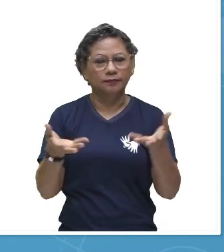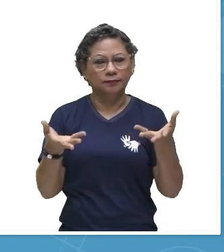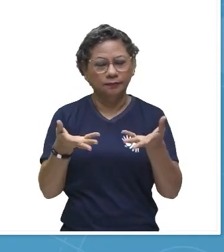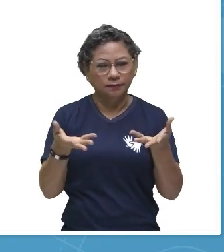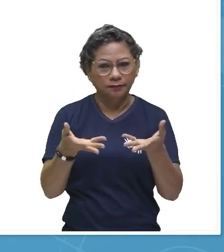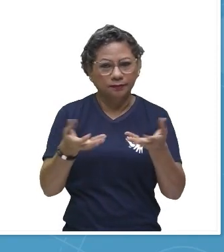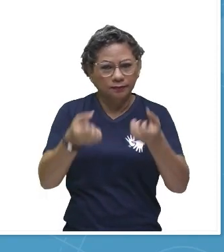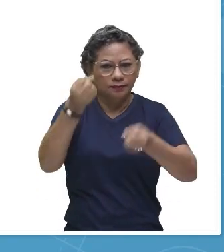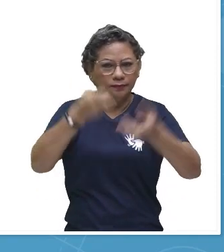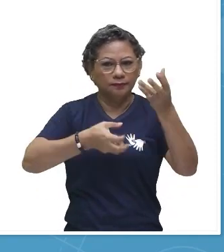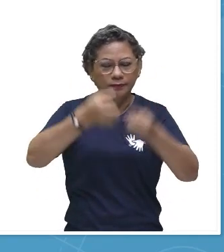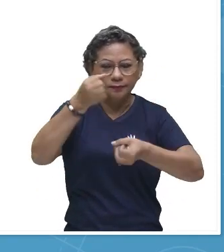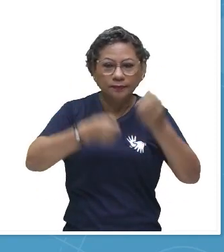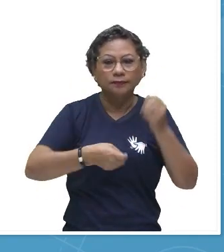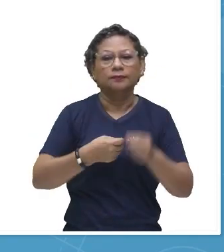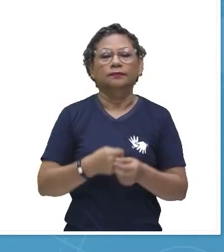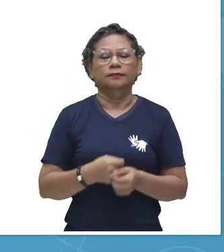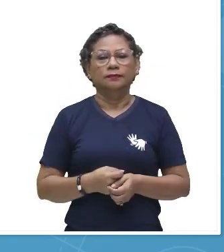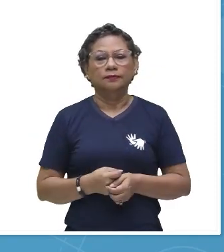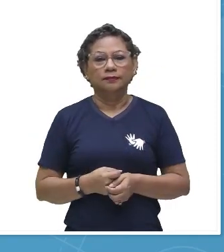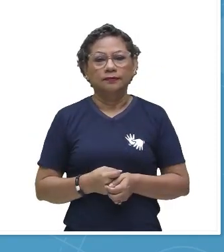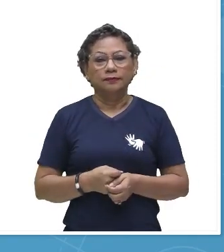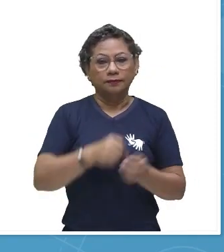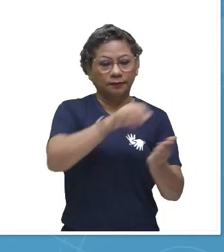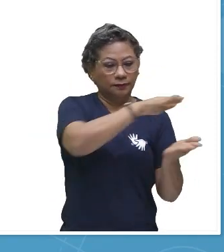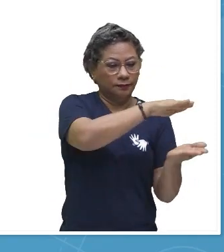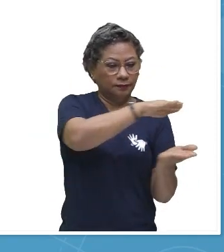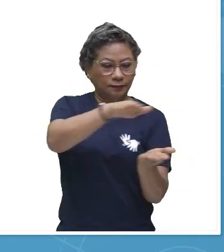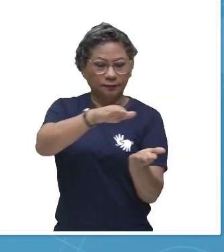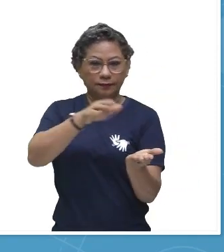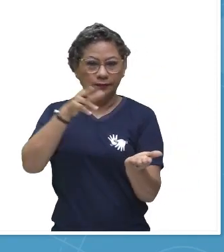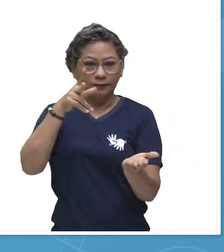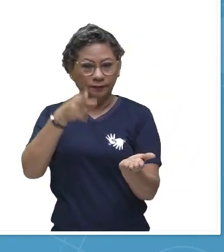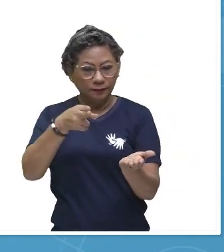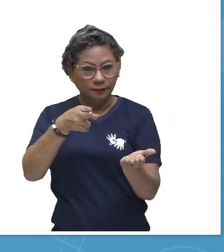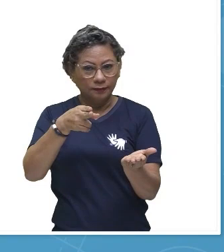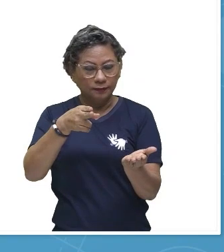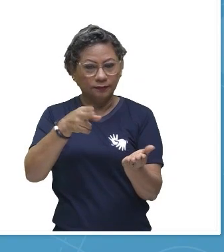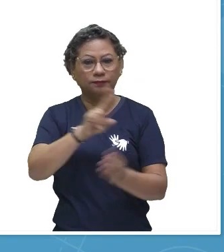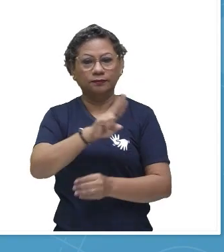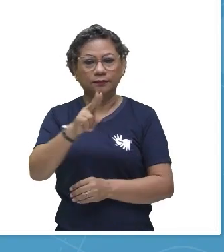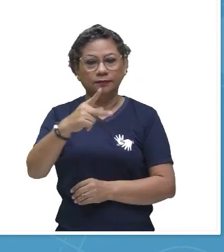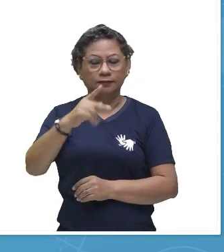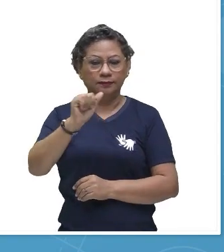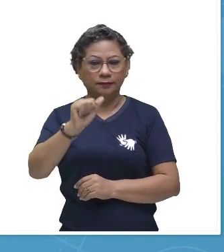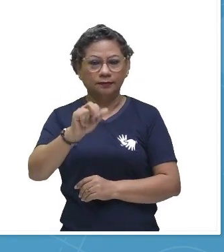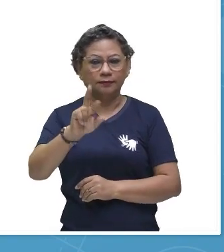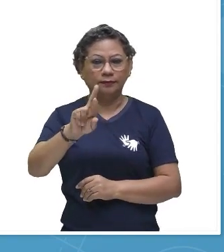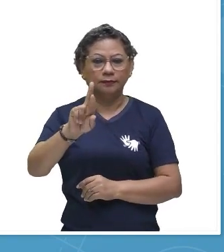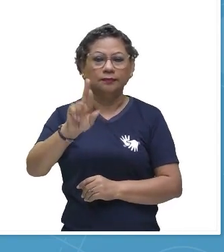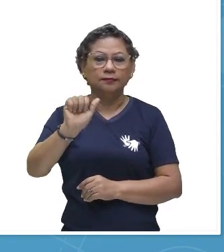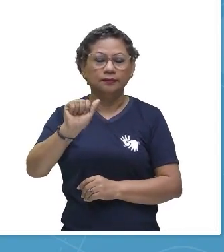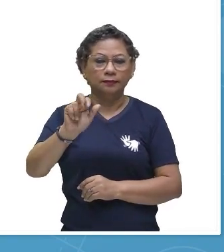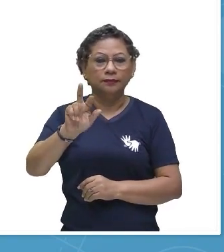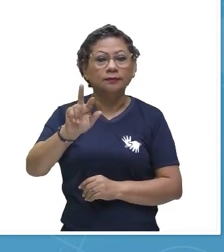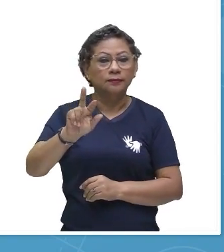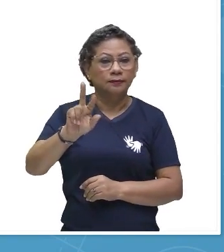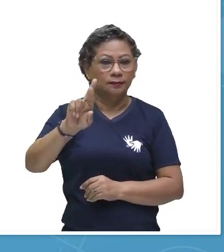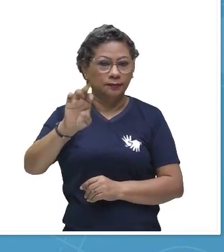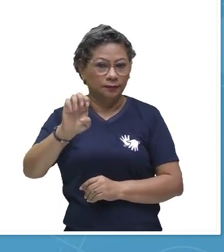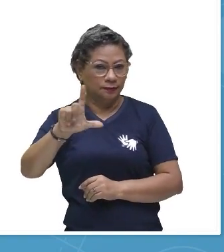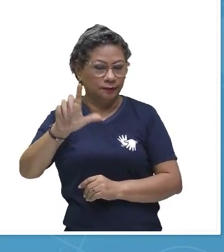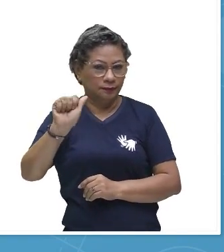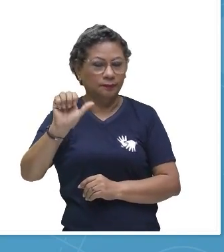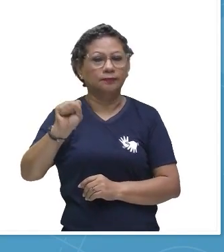viu que as retas que estão no mesmo plano, elas podem ser paralelas, quando elas não têm ponto de encontro, ou elas podem